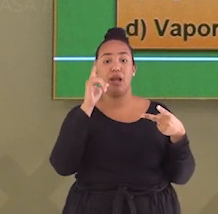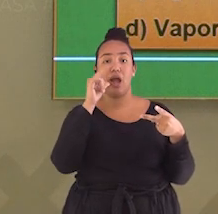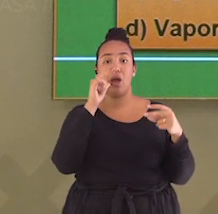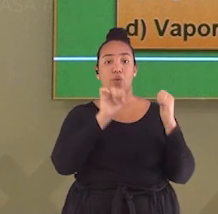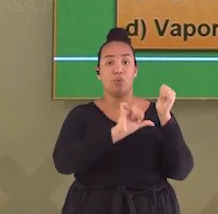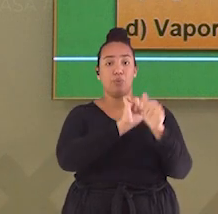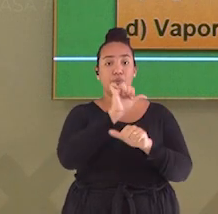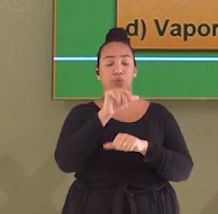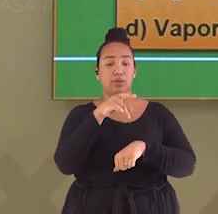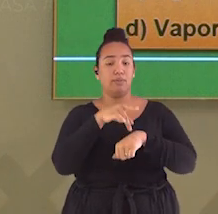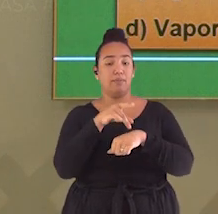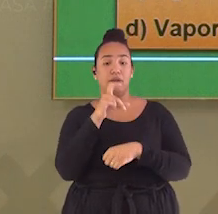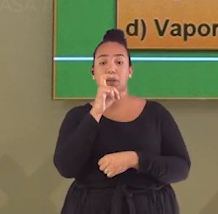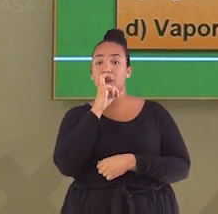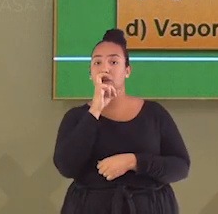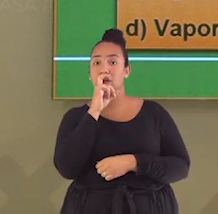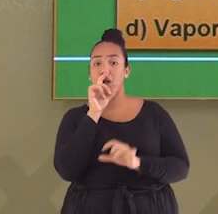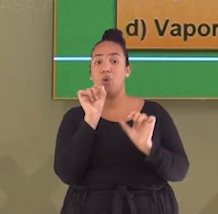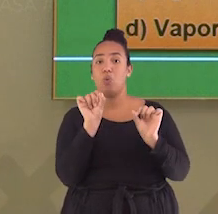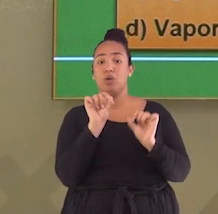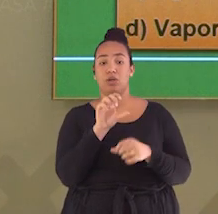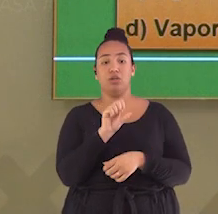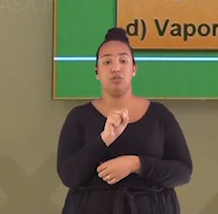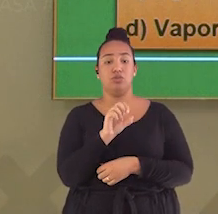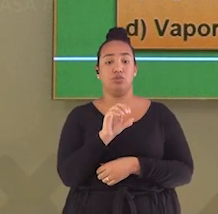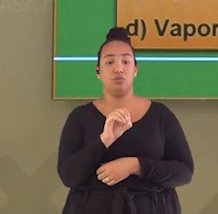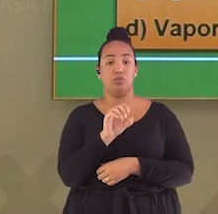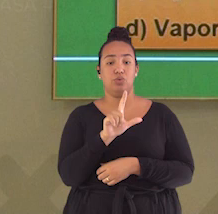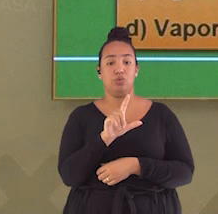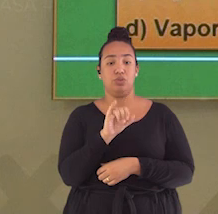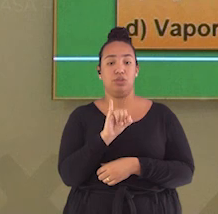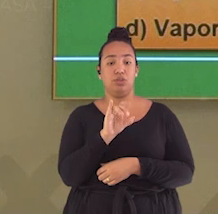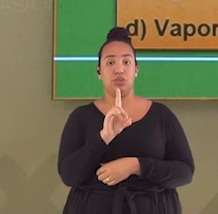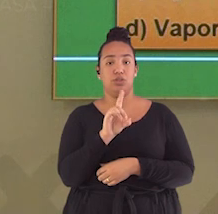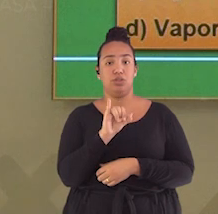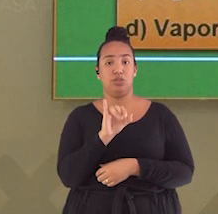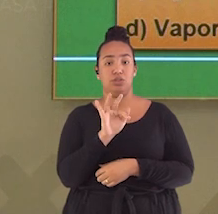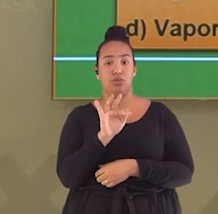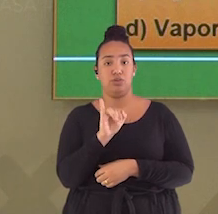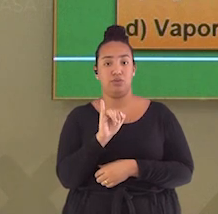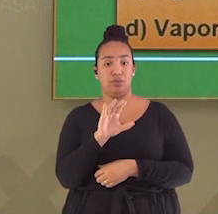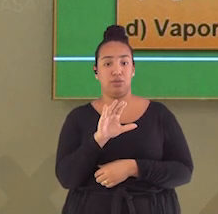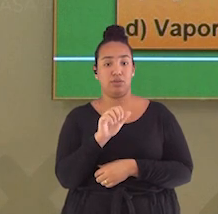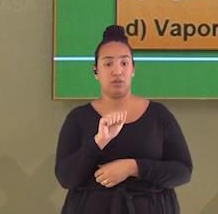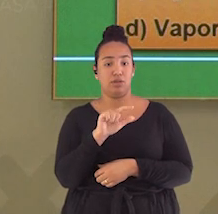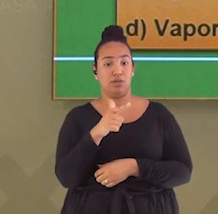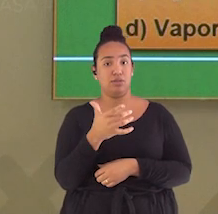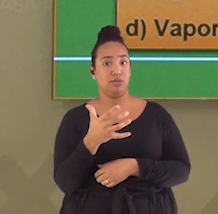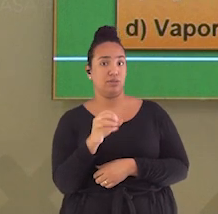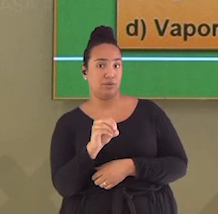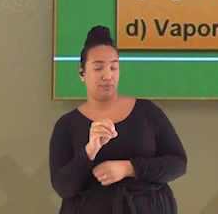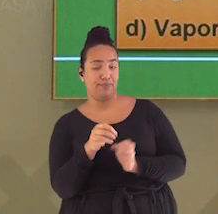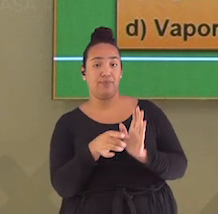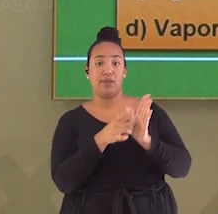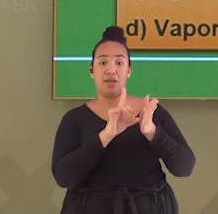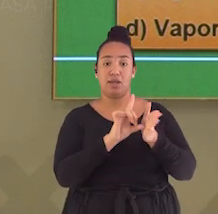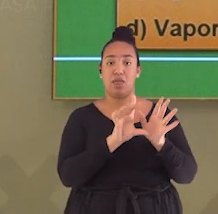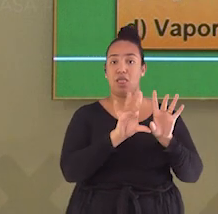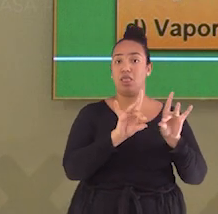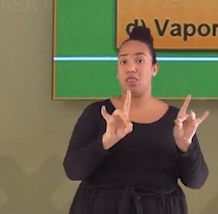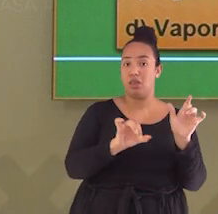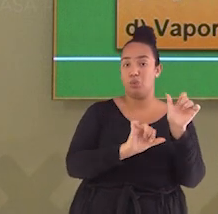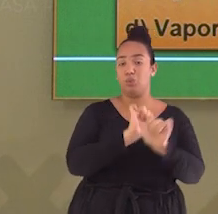gelo no freezer. Aconteceu a solidificação. Ela estava no estado líquido e foi para o